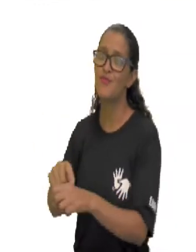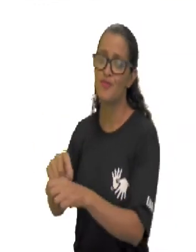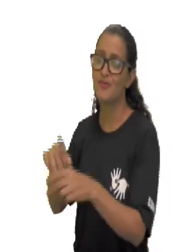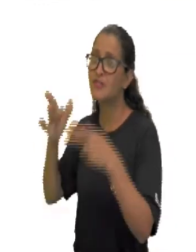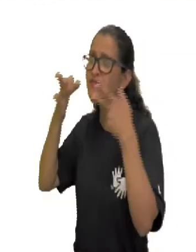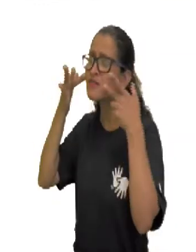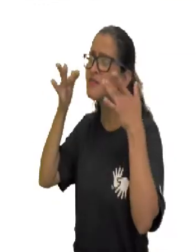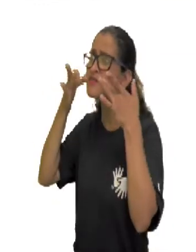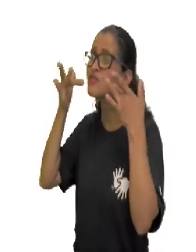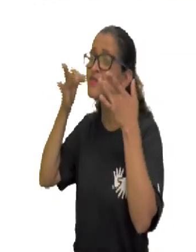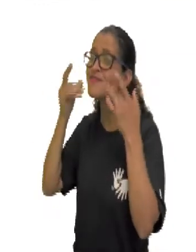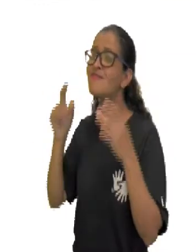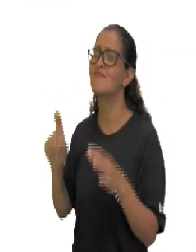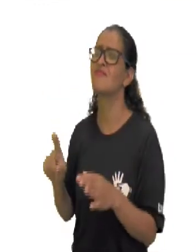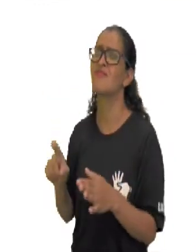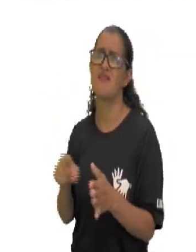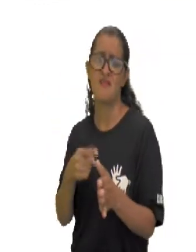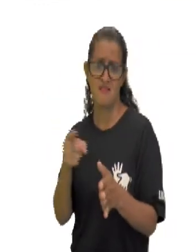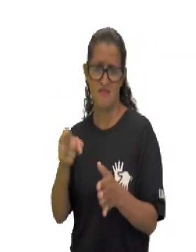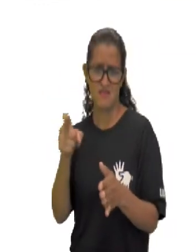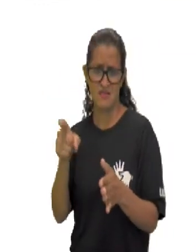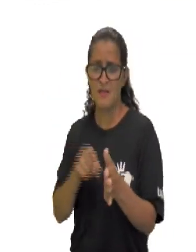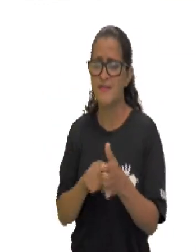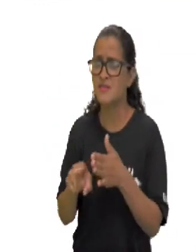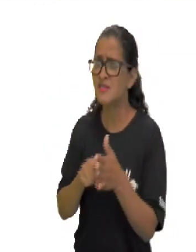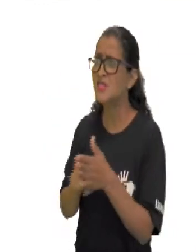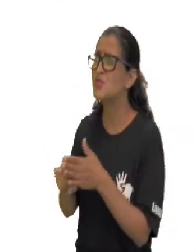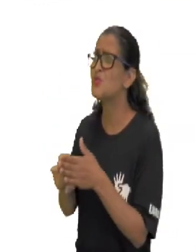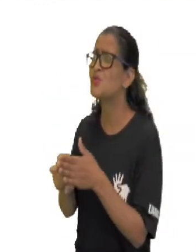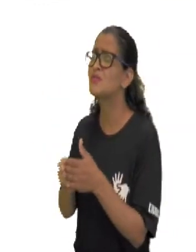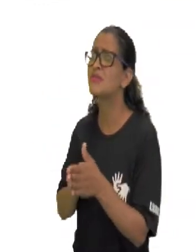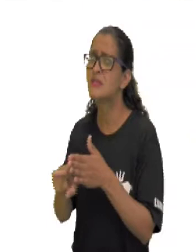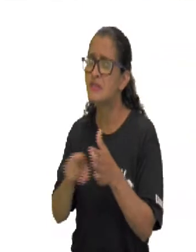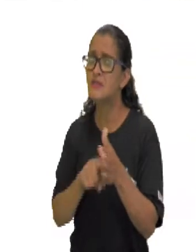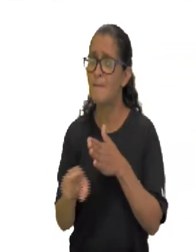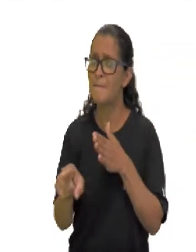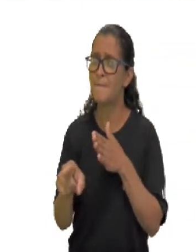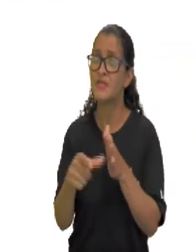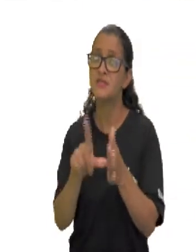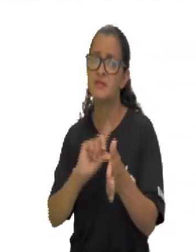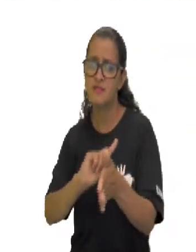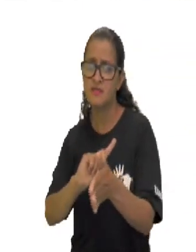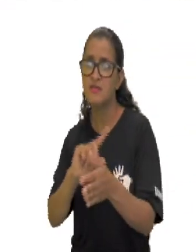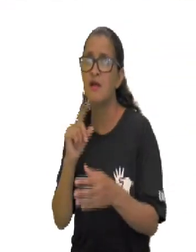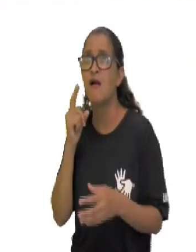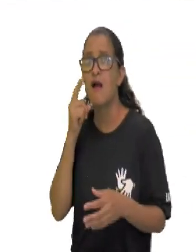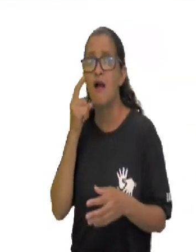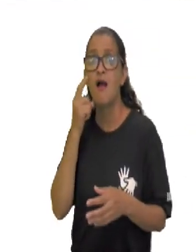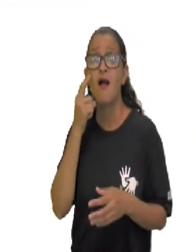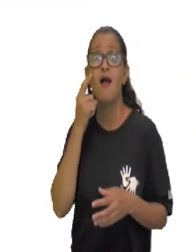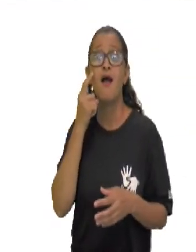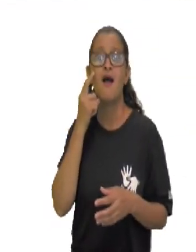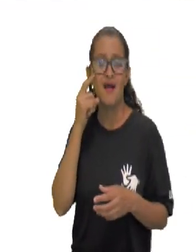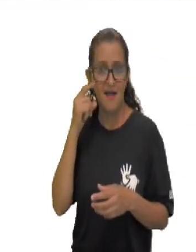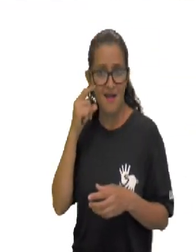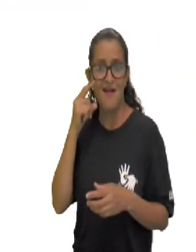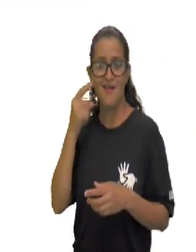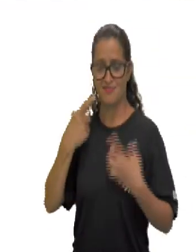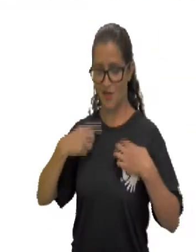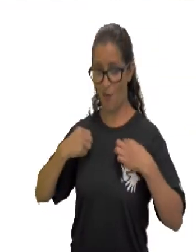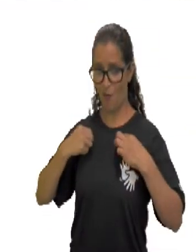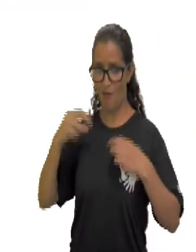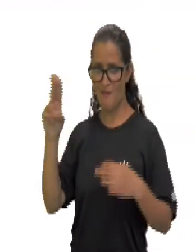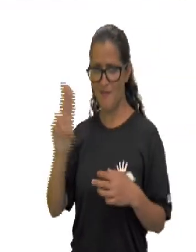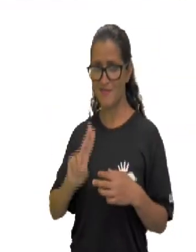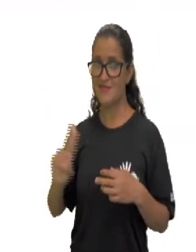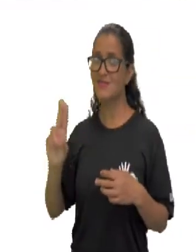querer pesquisar. Como que eu posso fazer uma coroa diferente? Ou uma roupa? Então tudo isso é o estímulo à